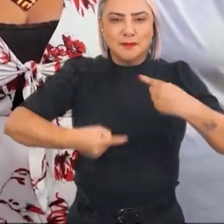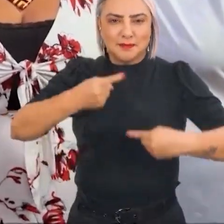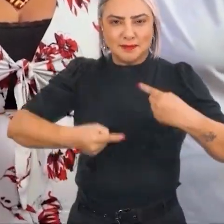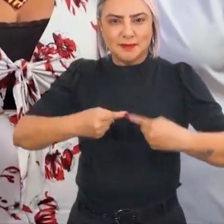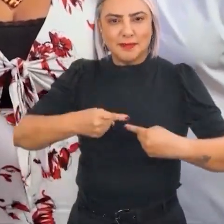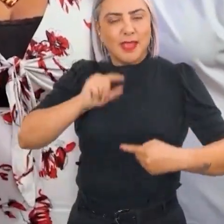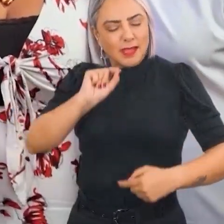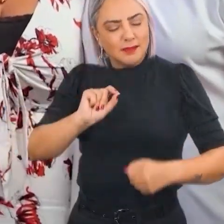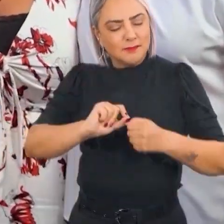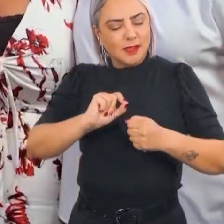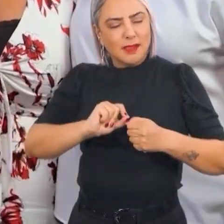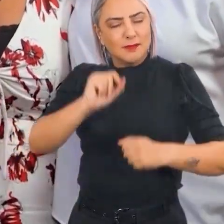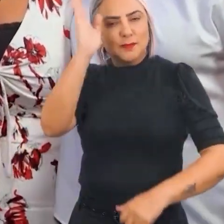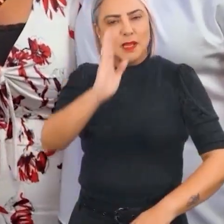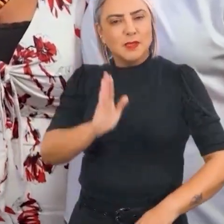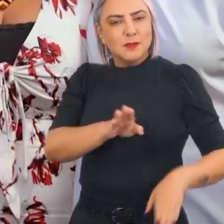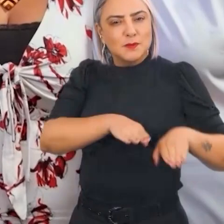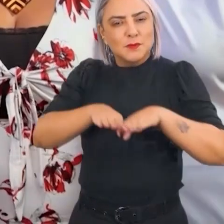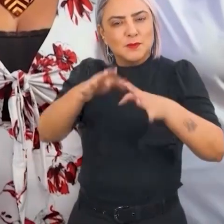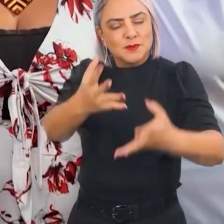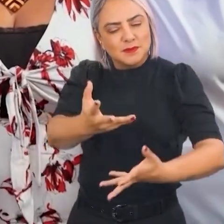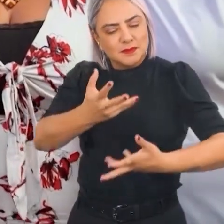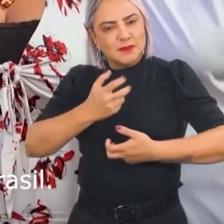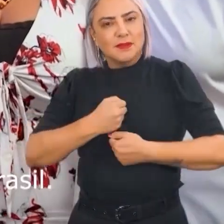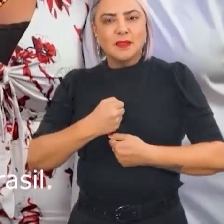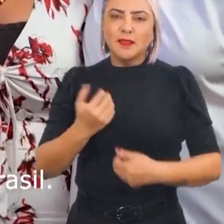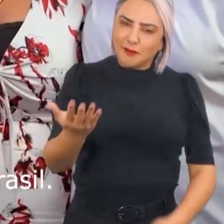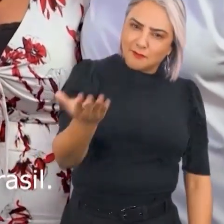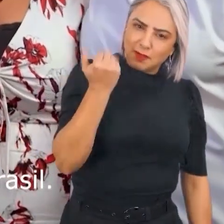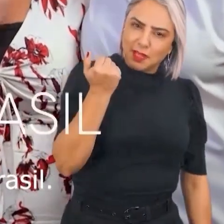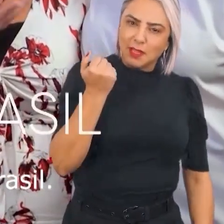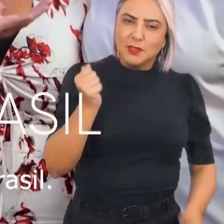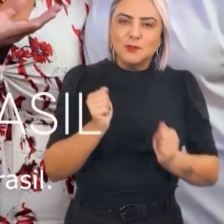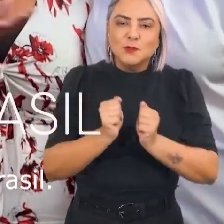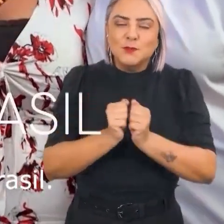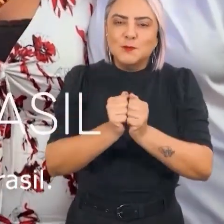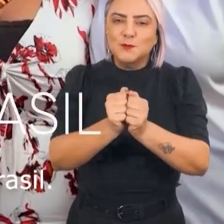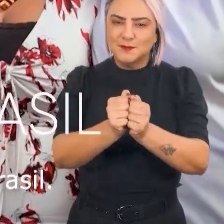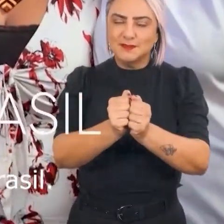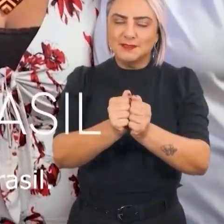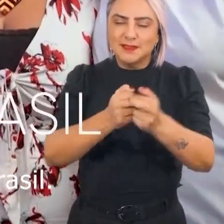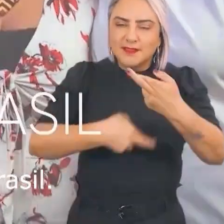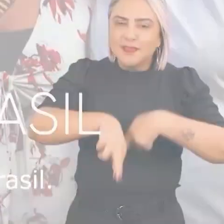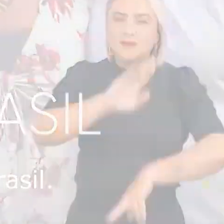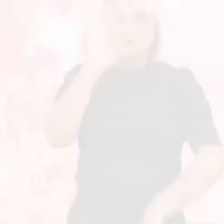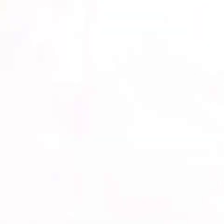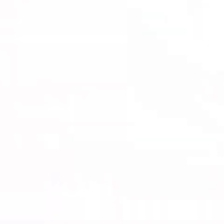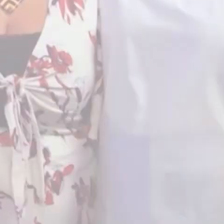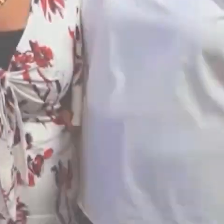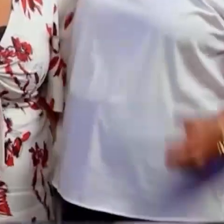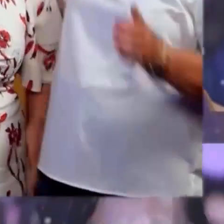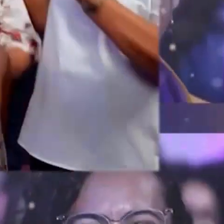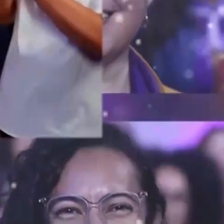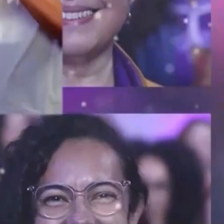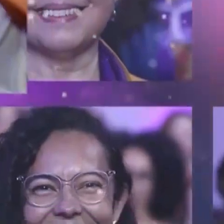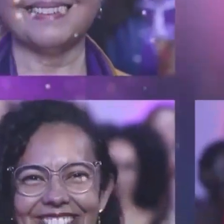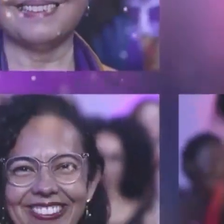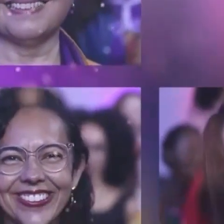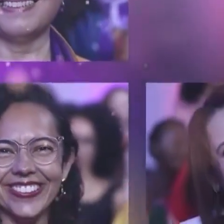política. É assim que faremos um Brasil mais justo e acolhedor. Vem com a gente, vamos juntas reconstruir o Brasil.